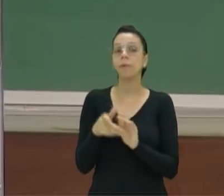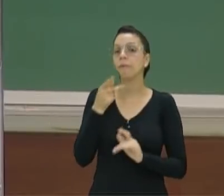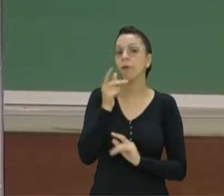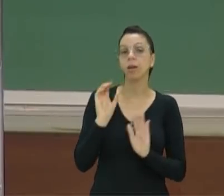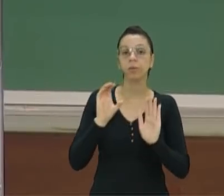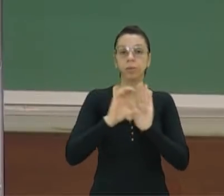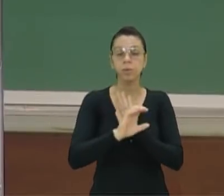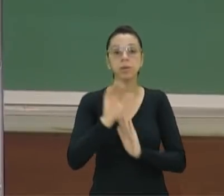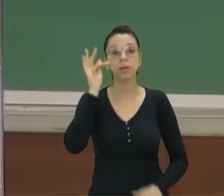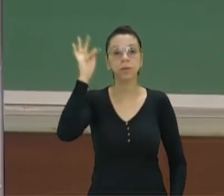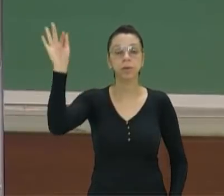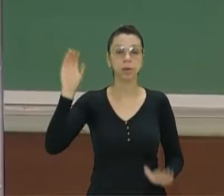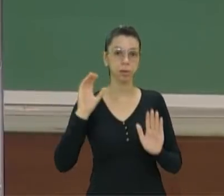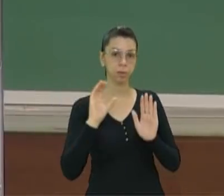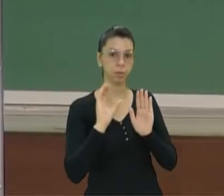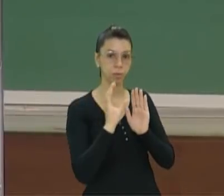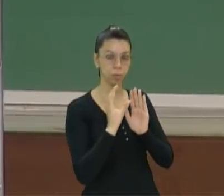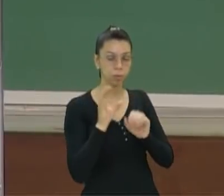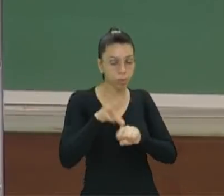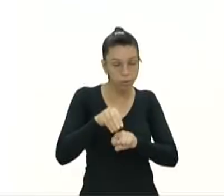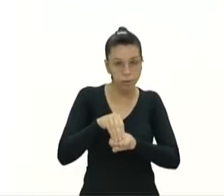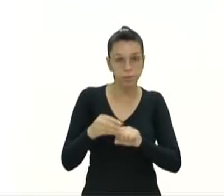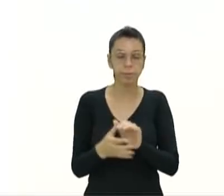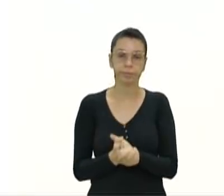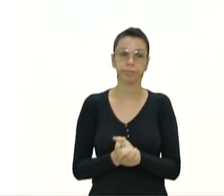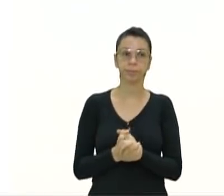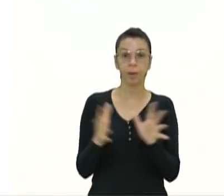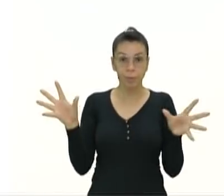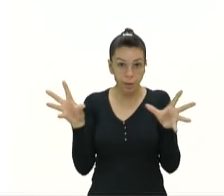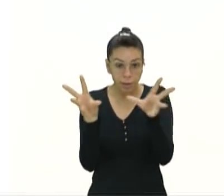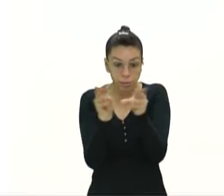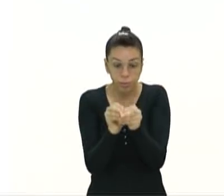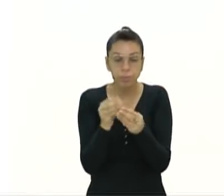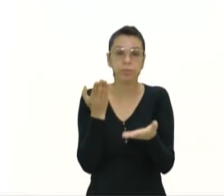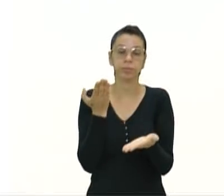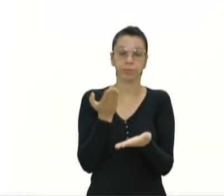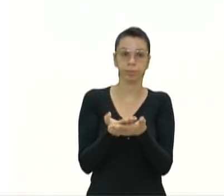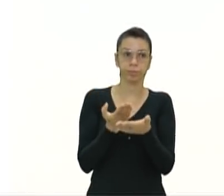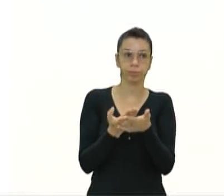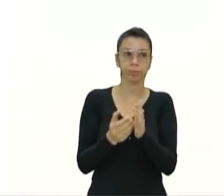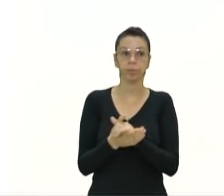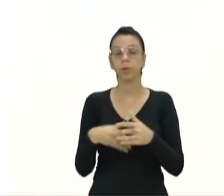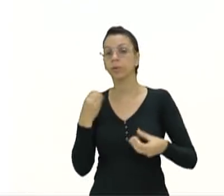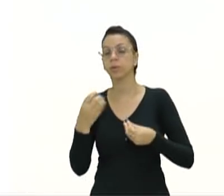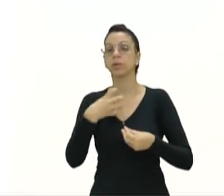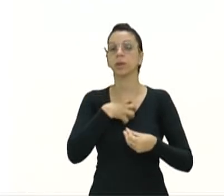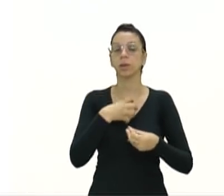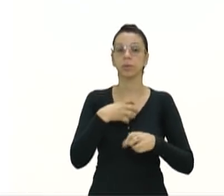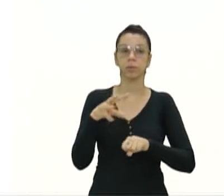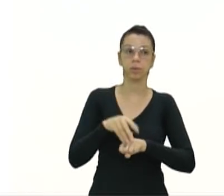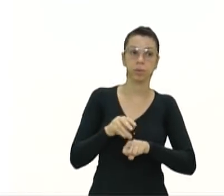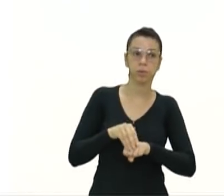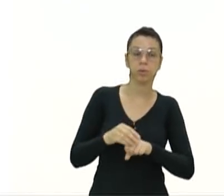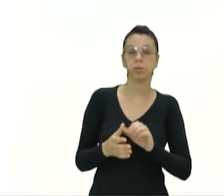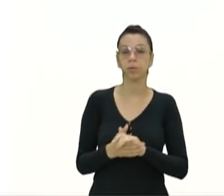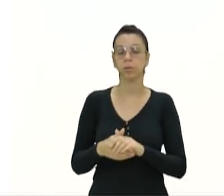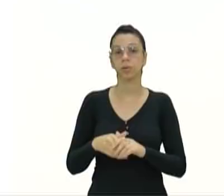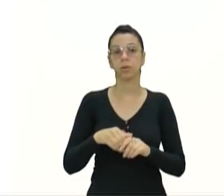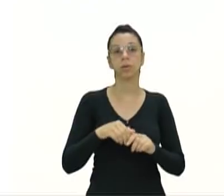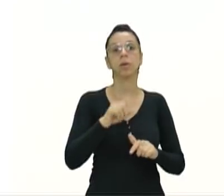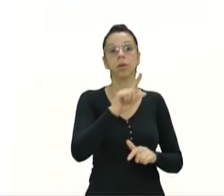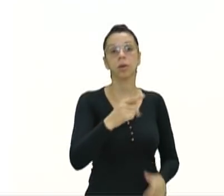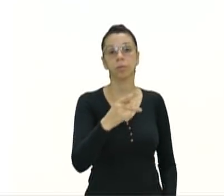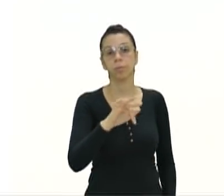que nós vimos hoje na aula? A conceituação geral do conhecimento, os modos de conhecer, ato e produto do conhecimento